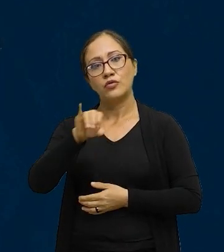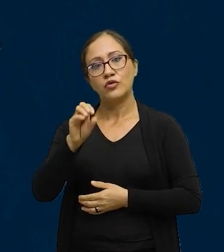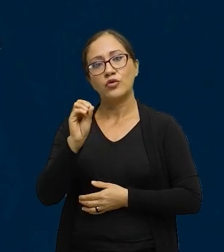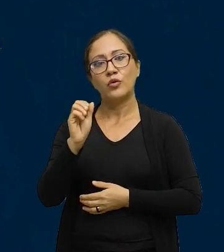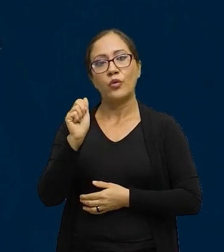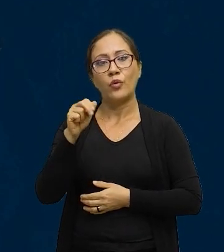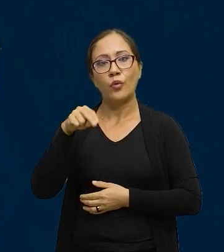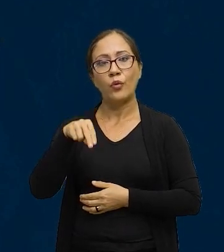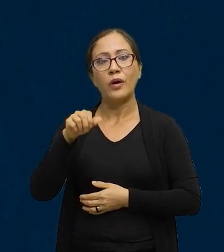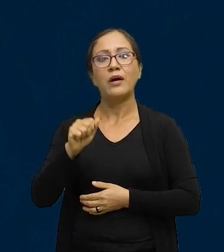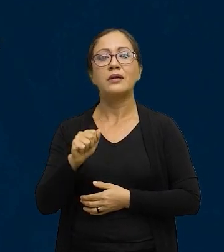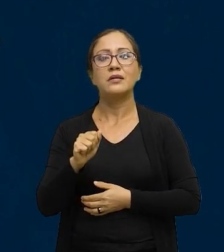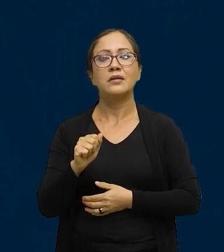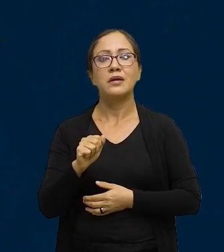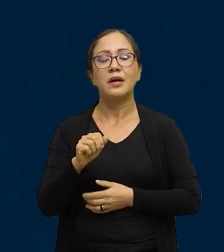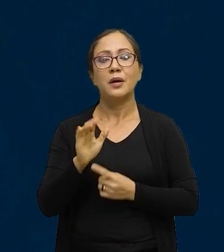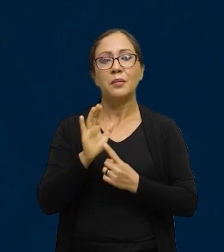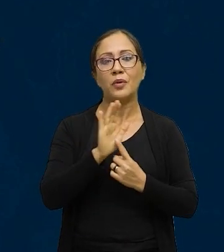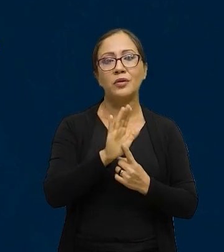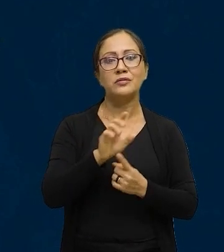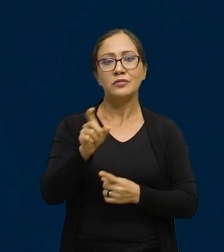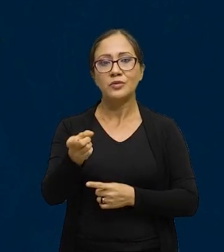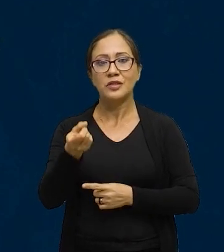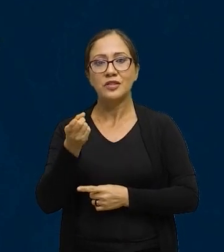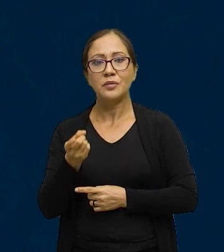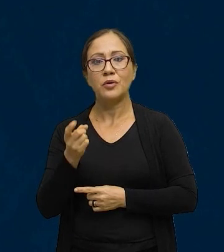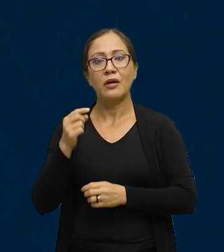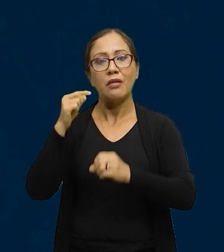Então, é a letra D, Gabi